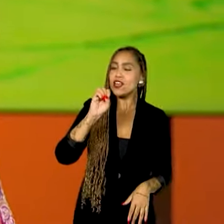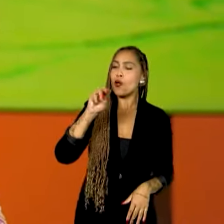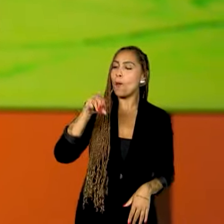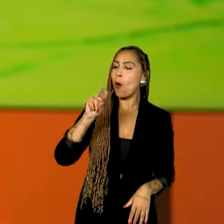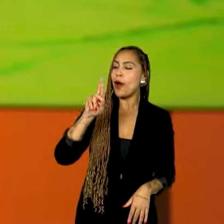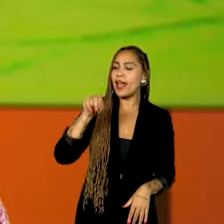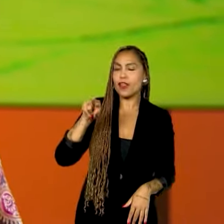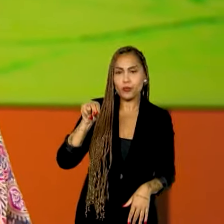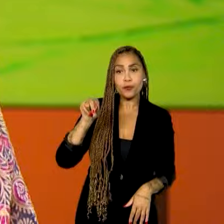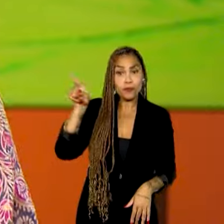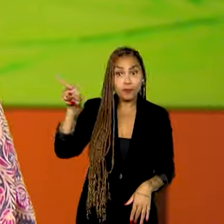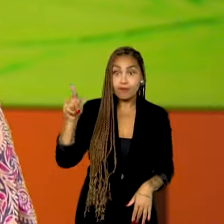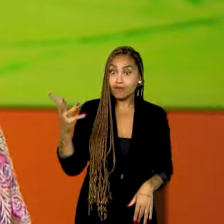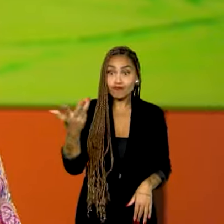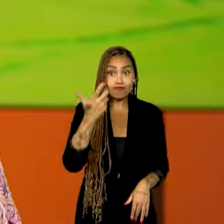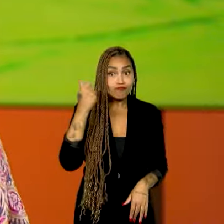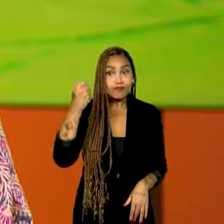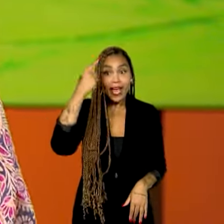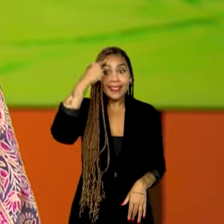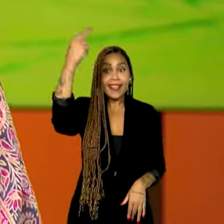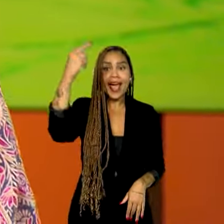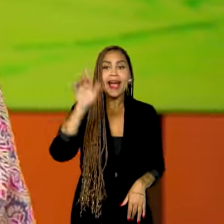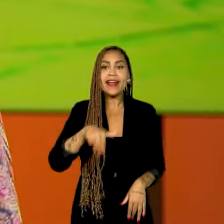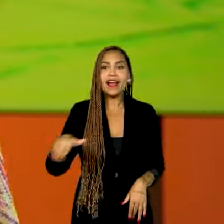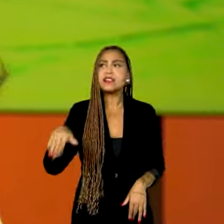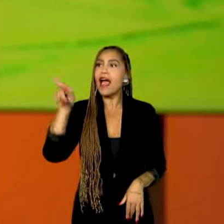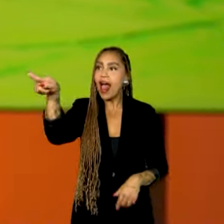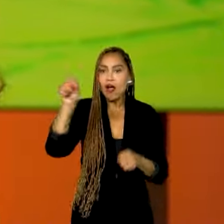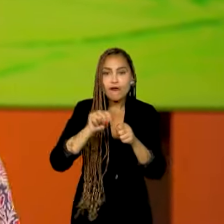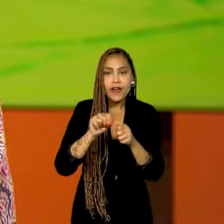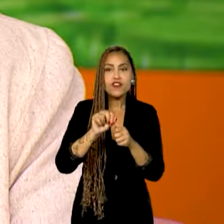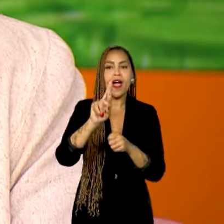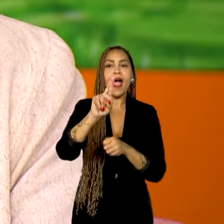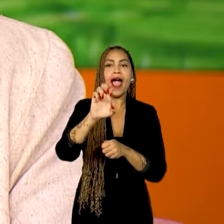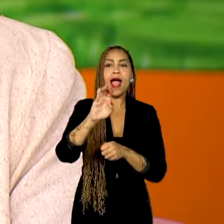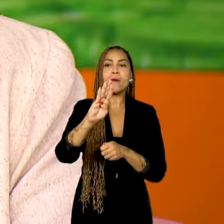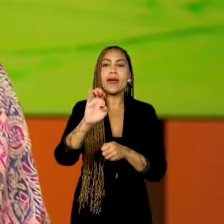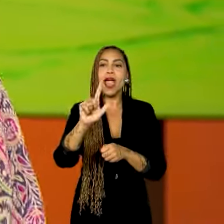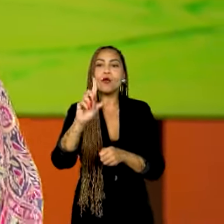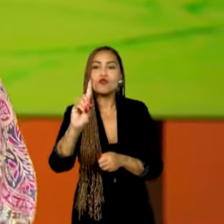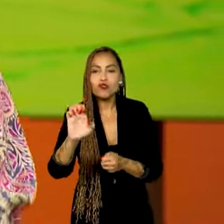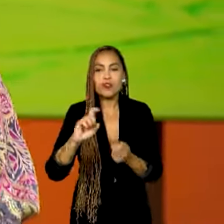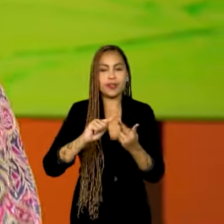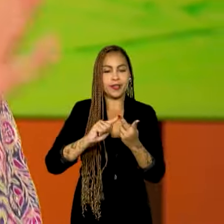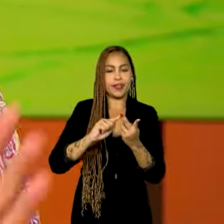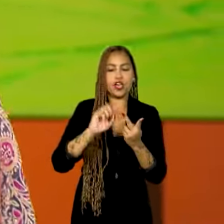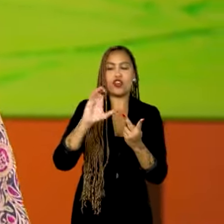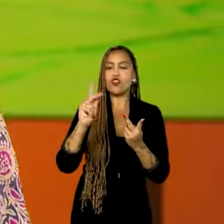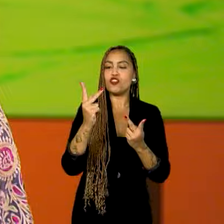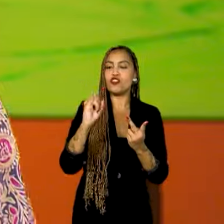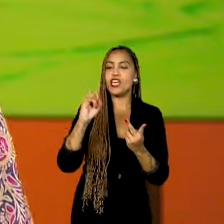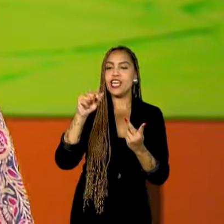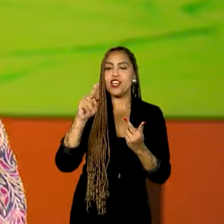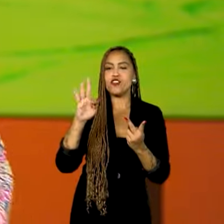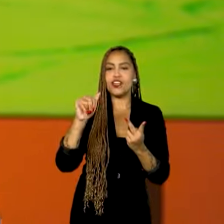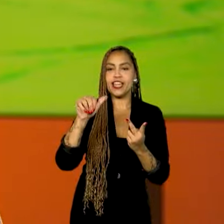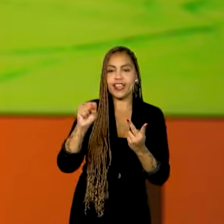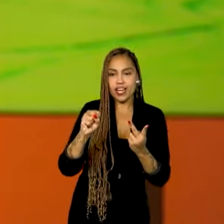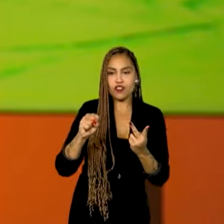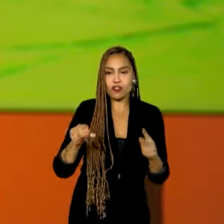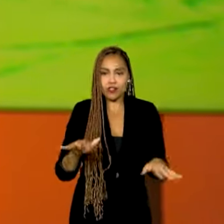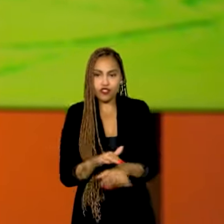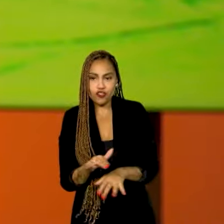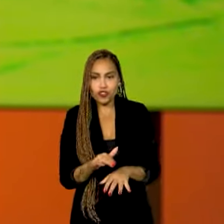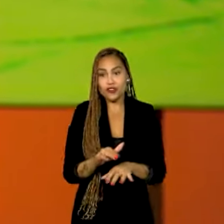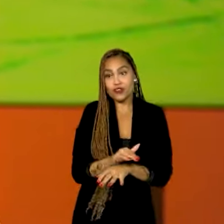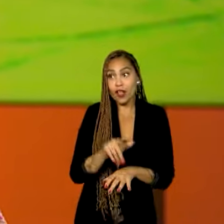um dedo com criança, porque ela fez Rebeldes, Bela, Chiquititas, então ela tem uma sucesso, alma. Né? Tudo que